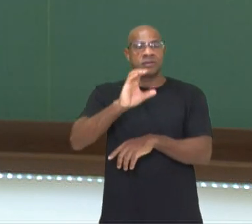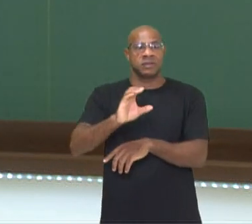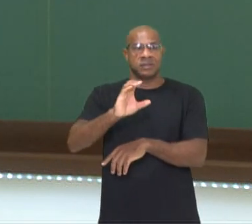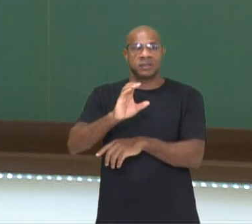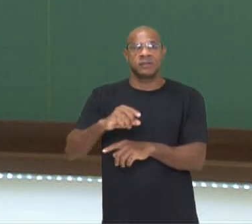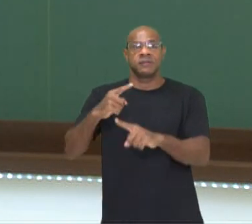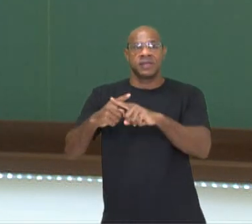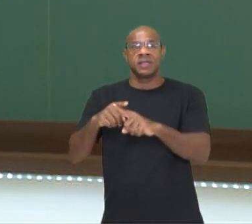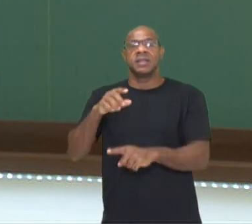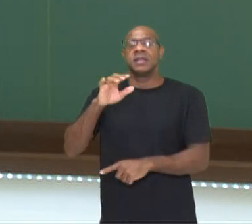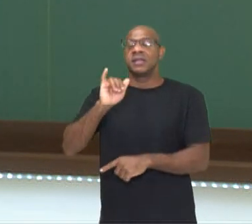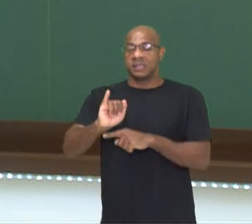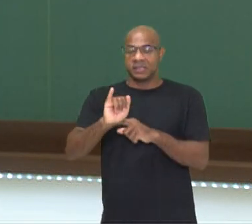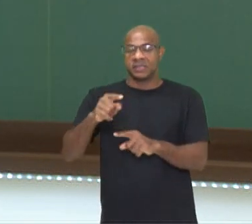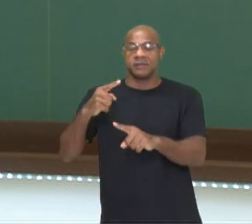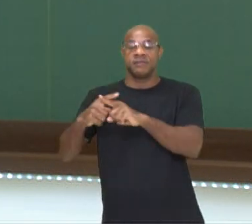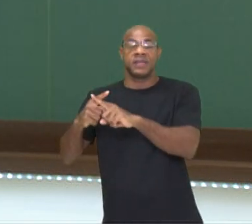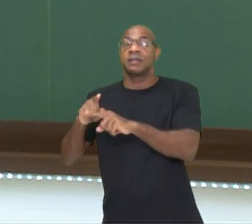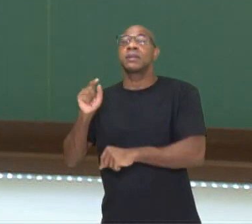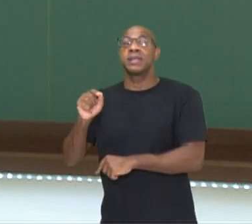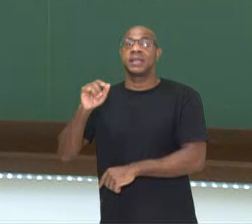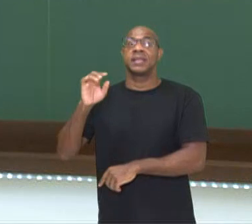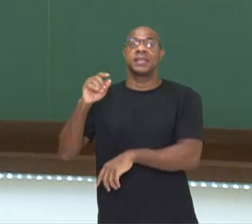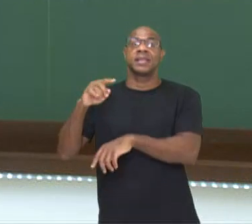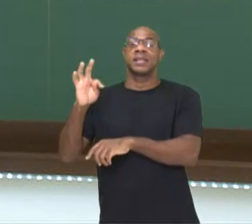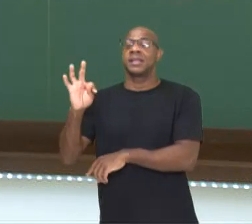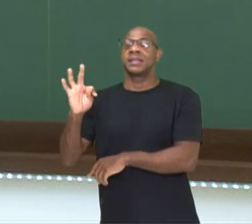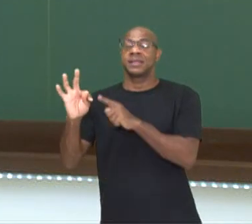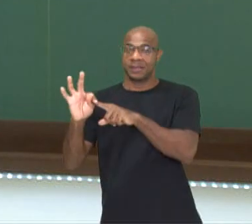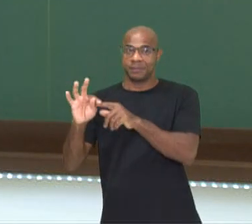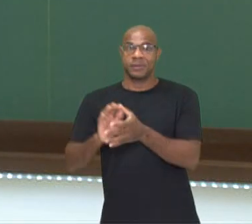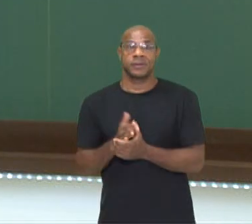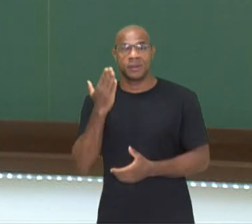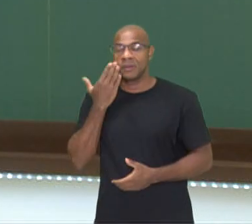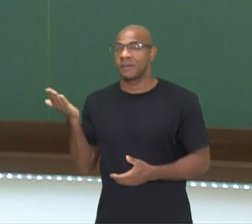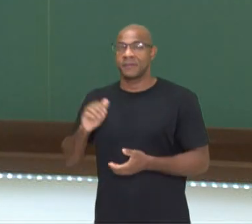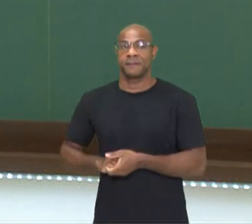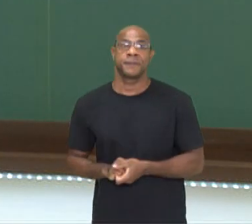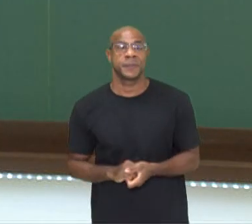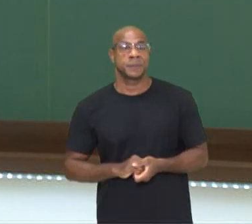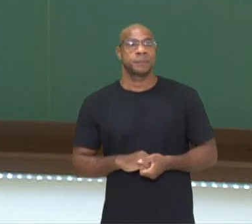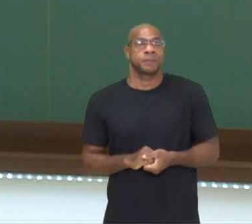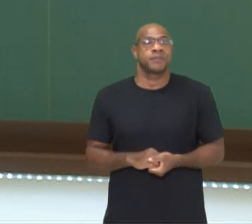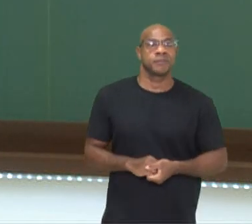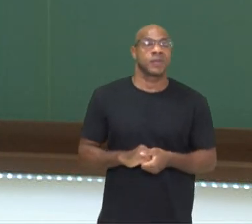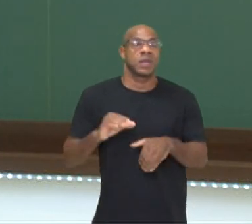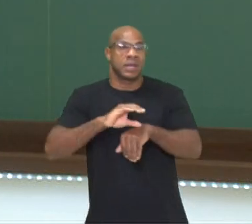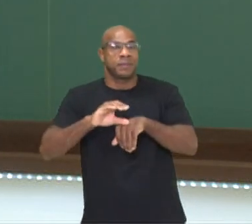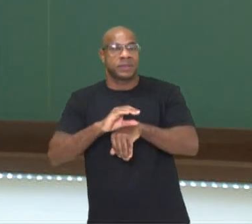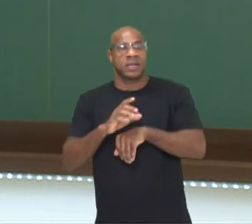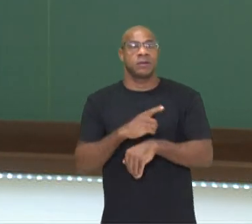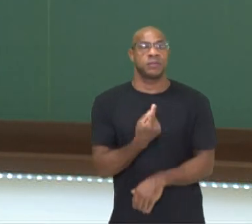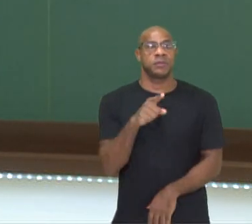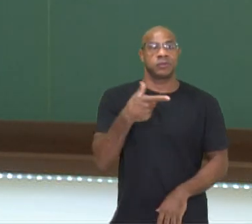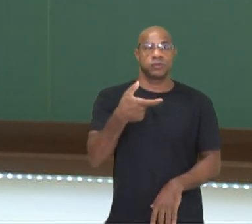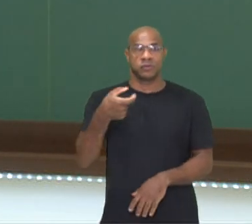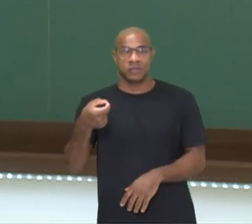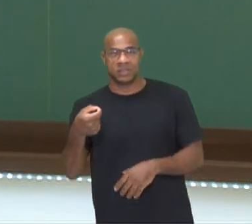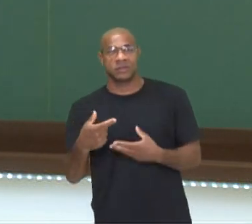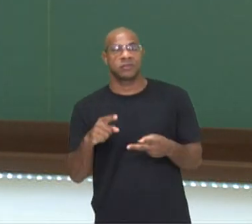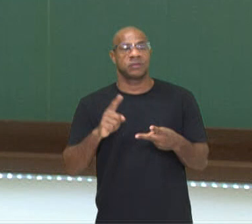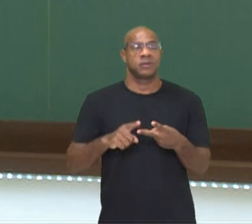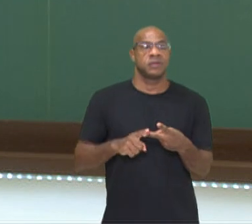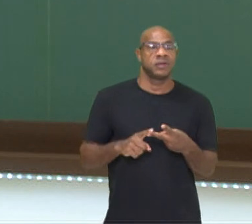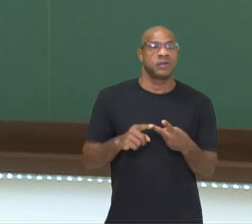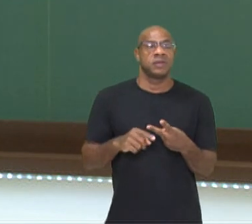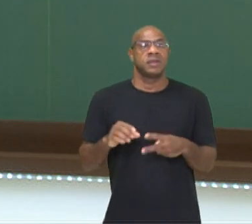O capital, nesse caso, é a diferença do 1.200 e o que ela já tem. O tempo vai ser 10 meses, né? E